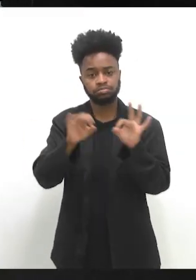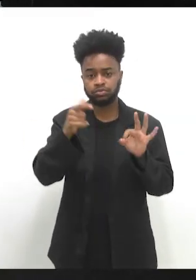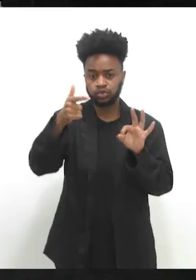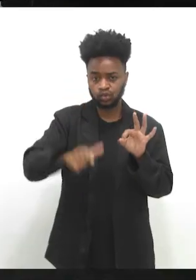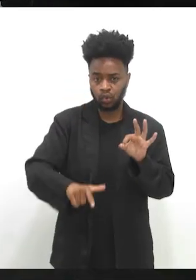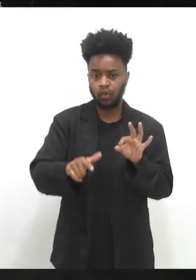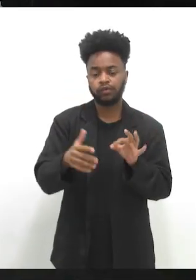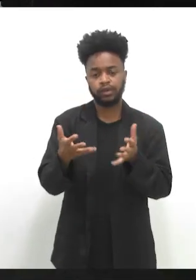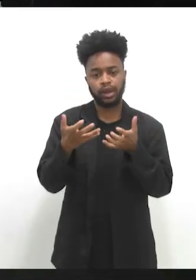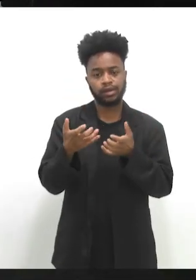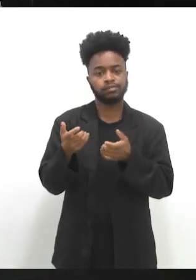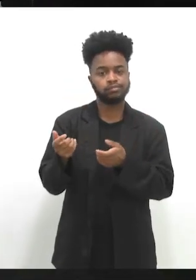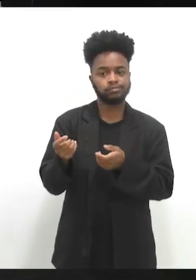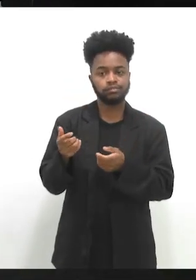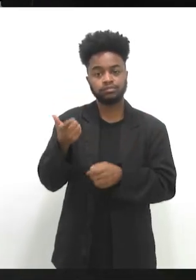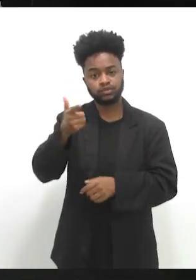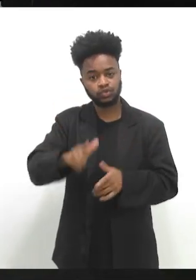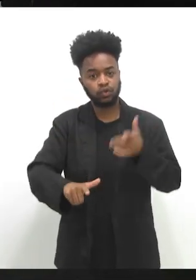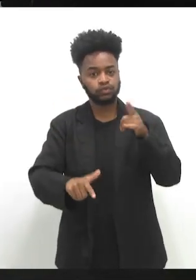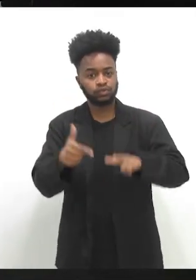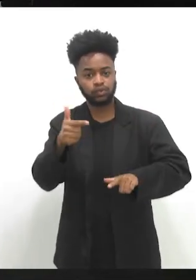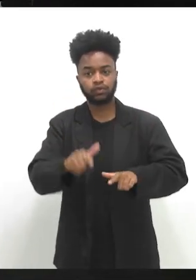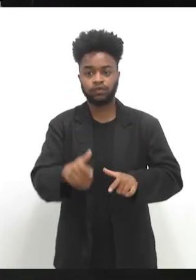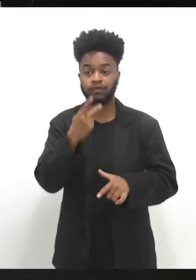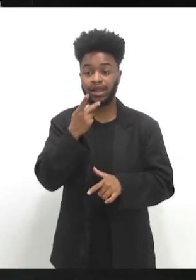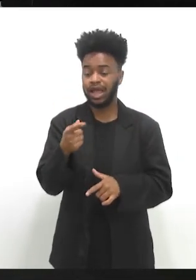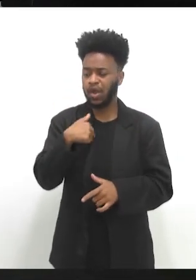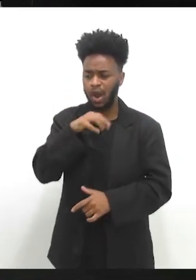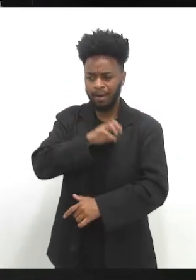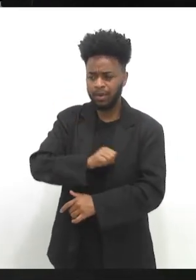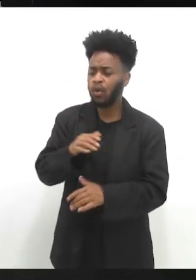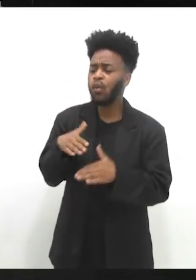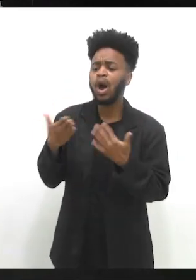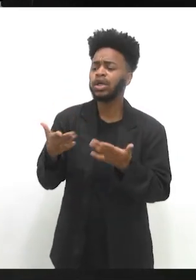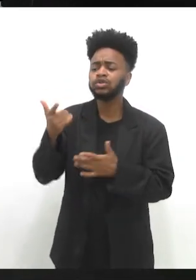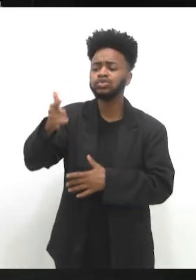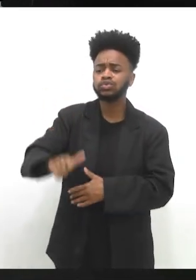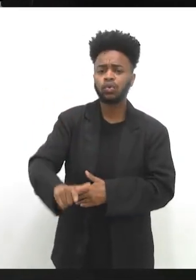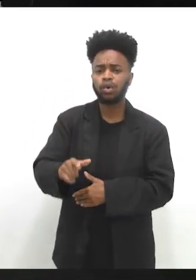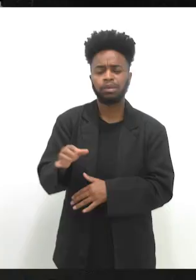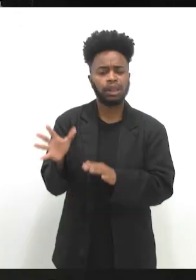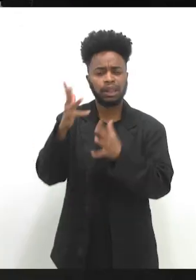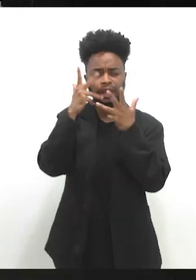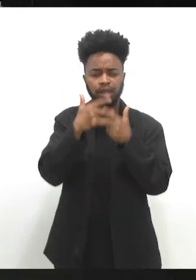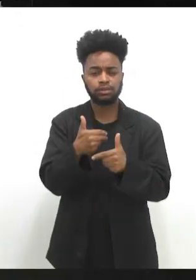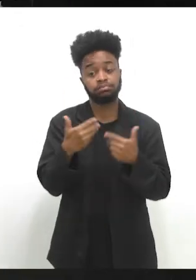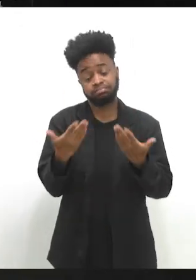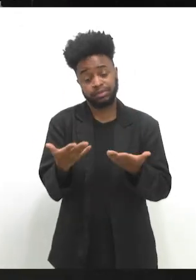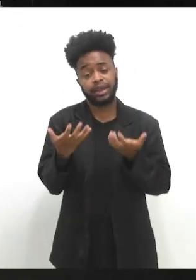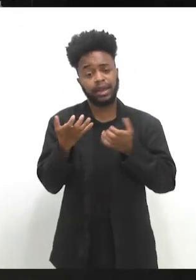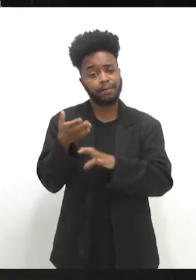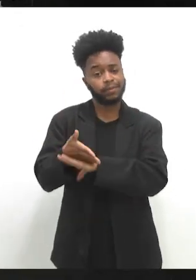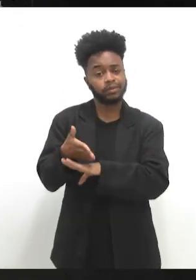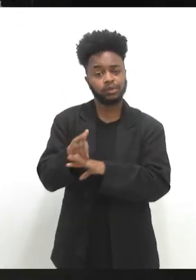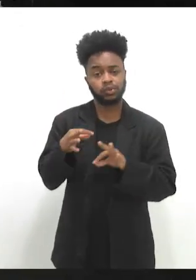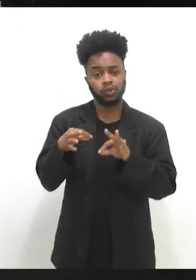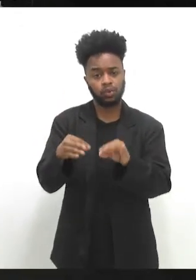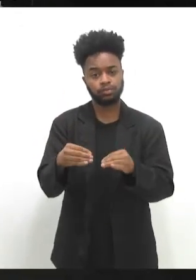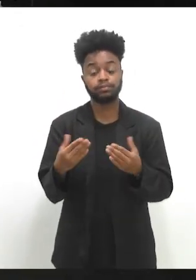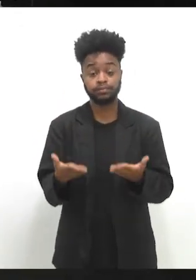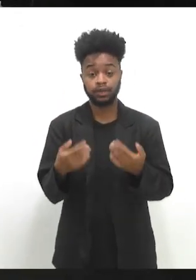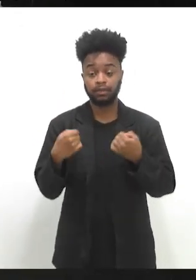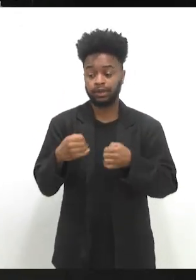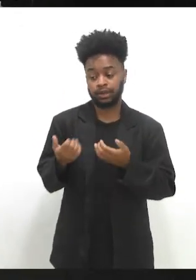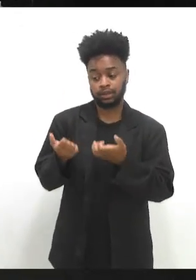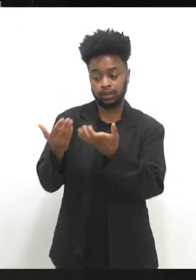não, quero fazer de novo, quero ir de novo. Aí, no final mesmo eles falam com a gente não tem isso não. Adorei, quando vai ser a próxima? Nossa, que coisa, me arrepiei toda. Então é isso,